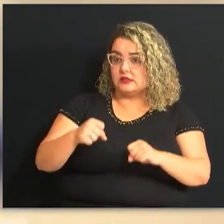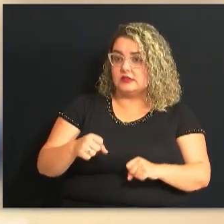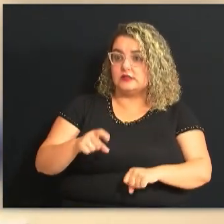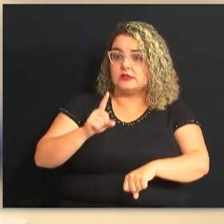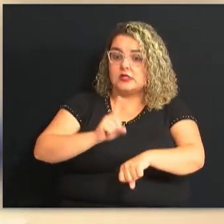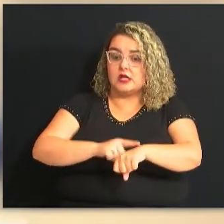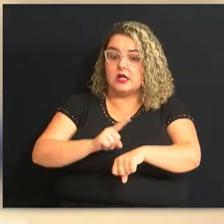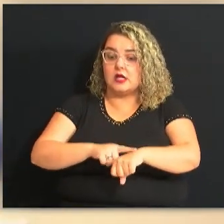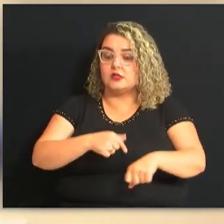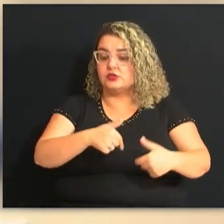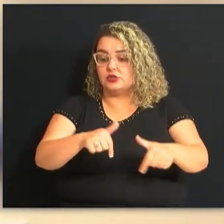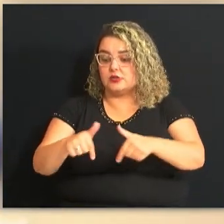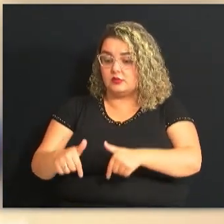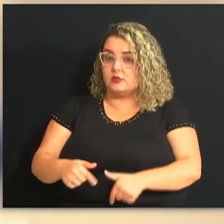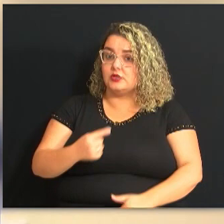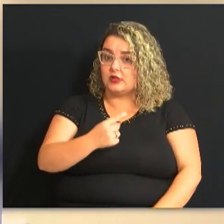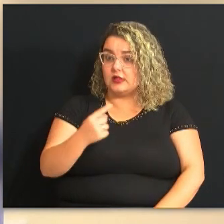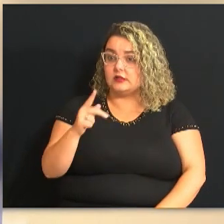cada professor adjunto